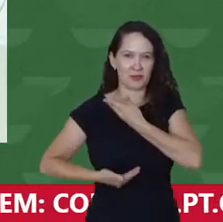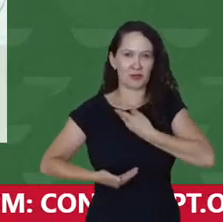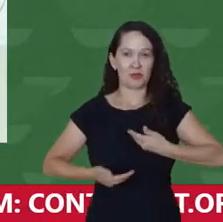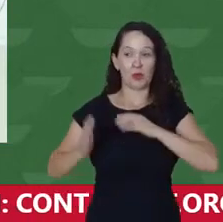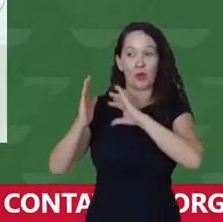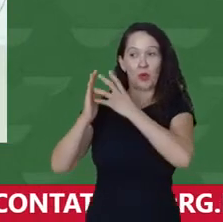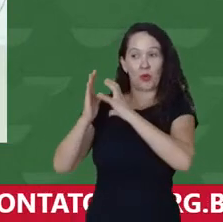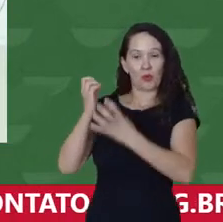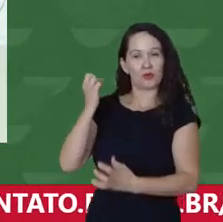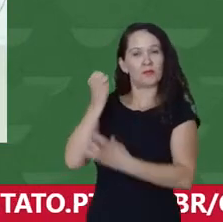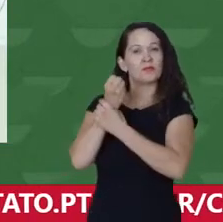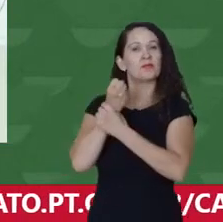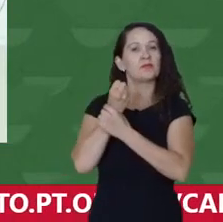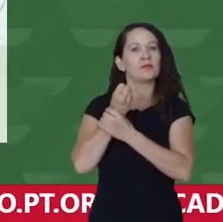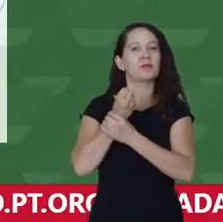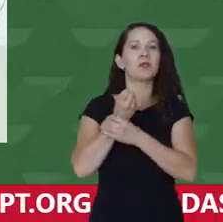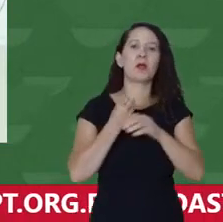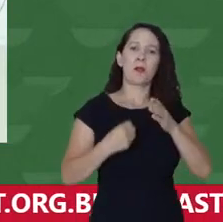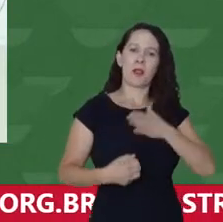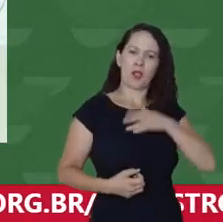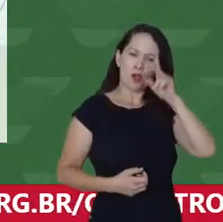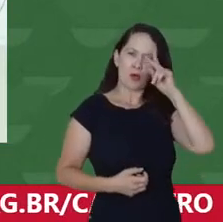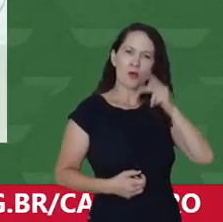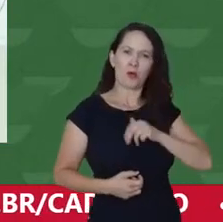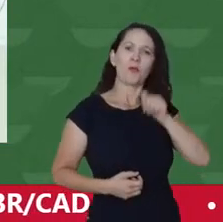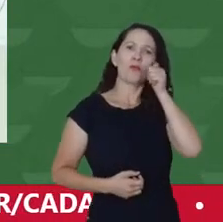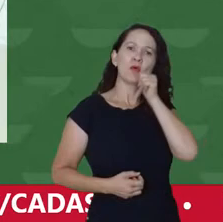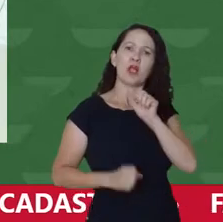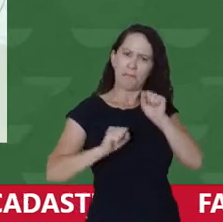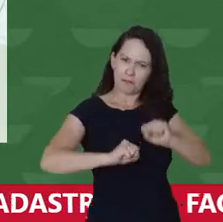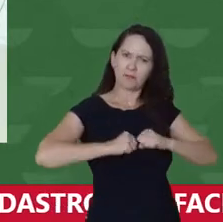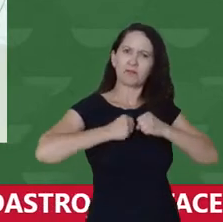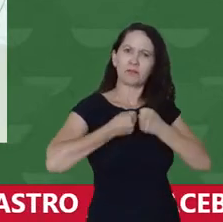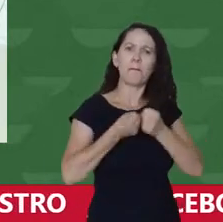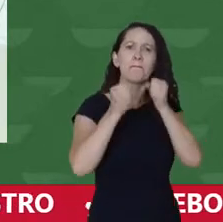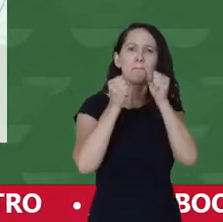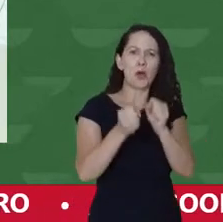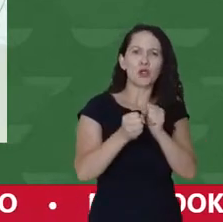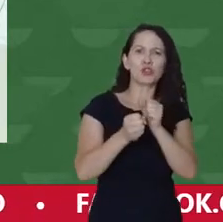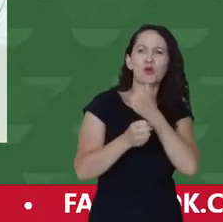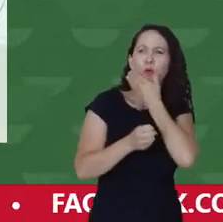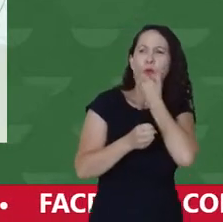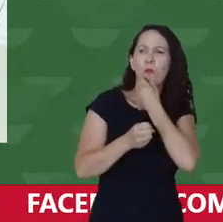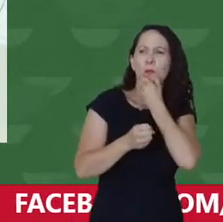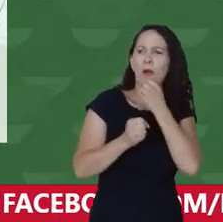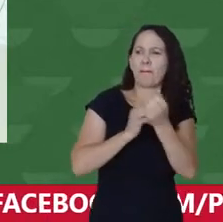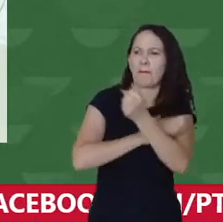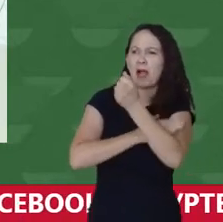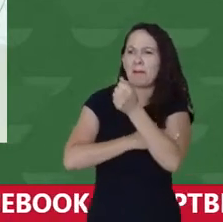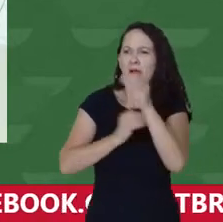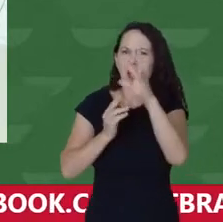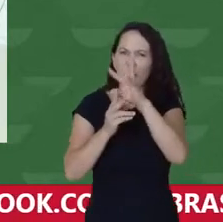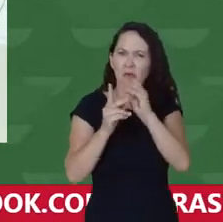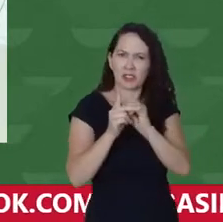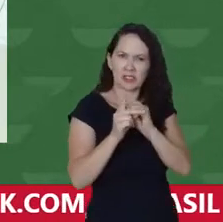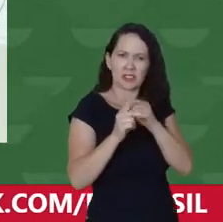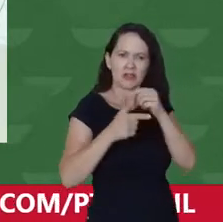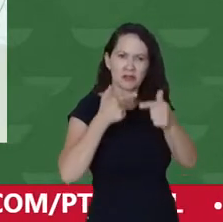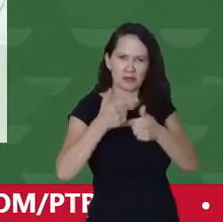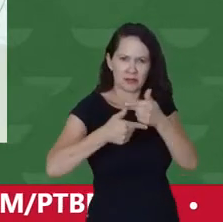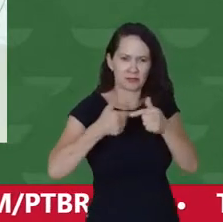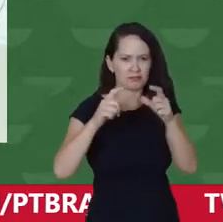a estabilidade da minha mulher, as condições de enfrentamento aos machistas, aos assédios no nosso local de